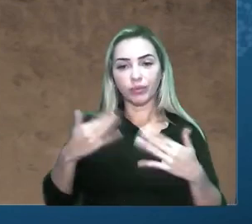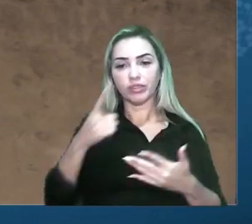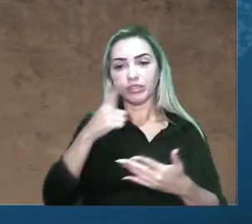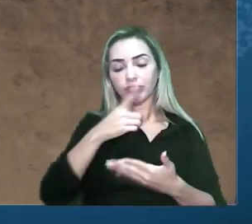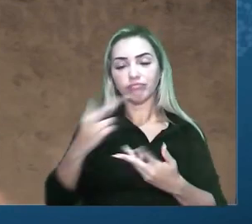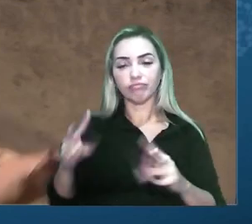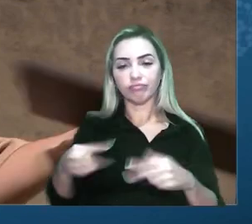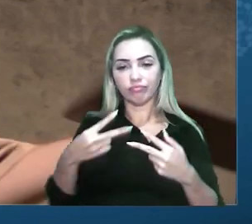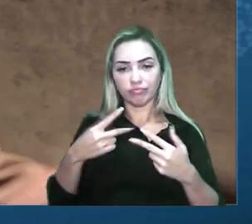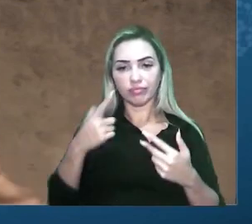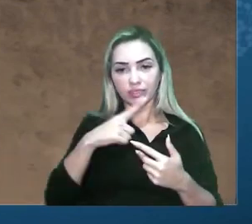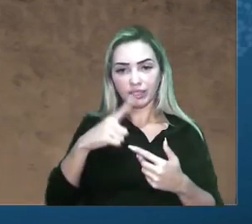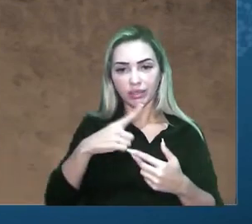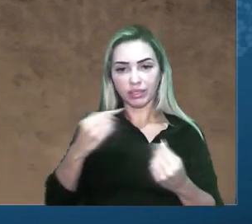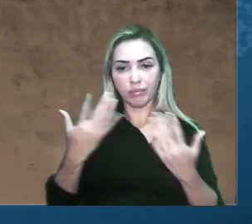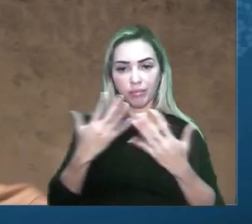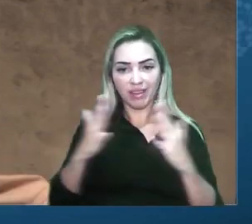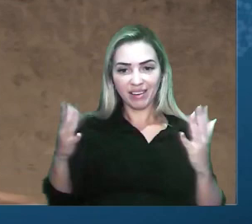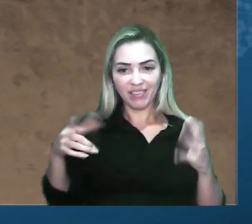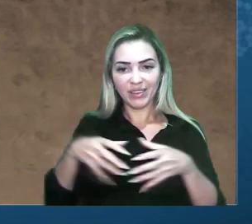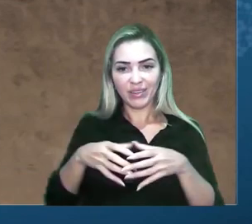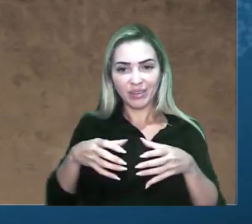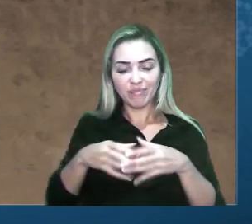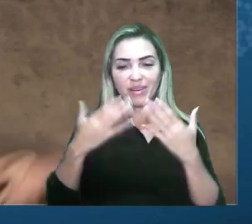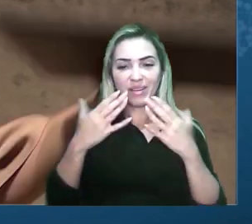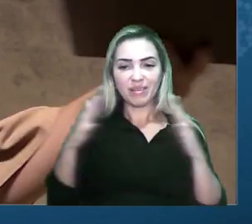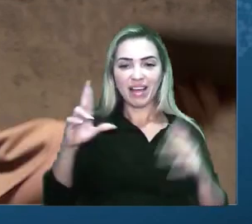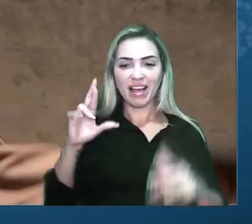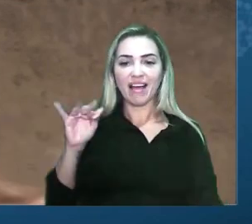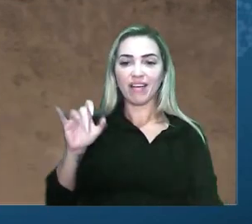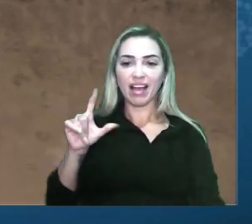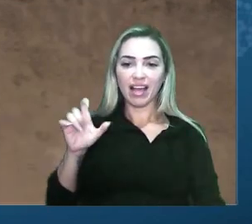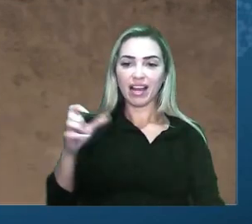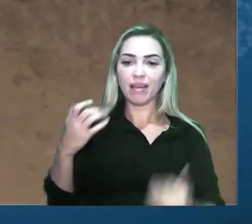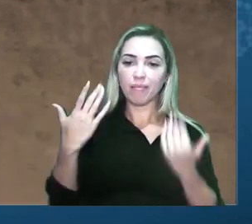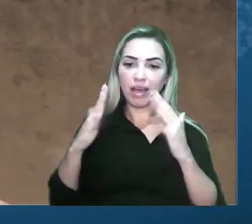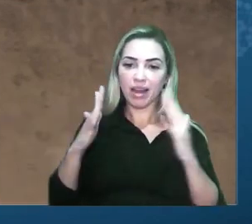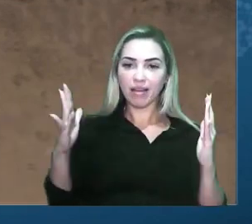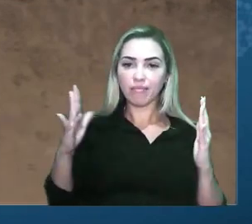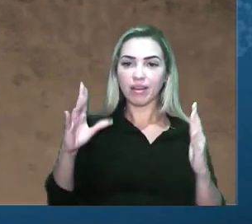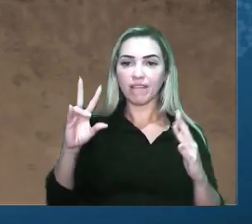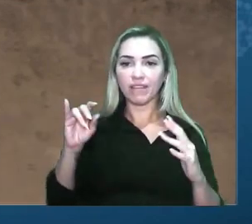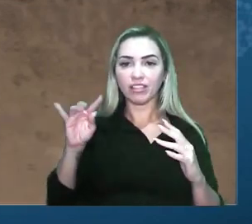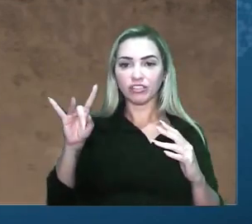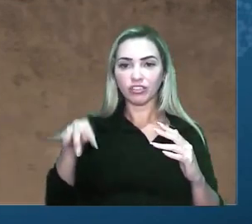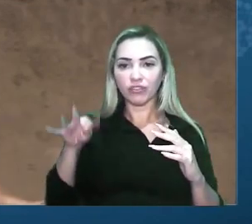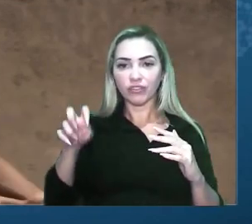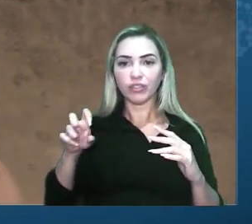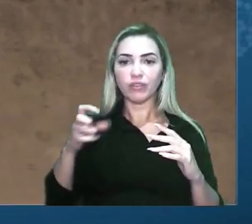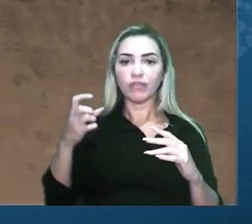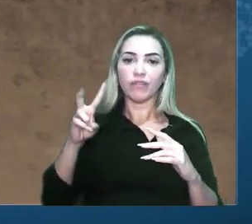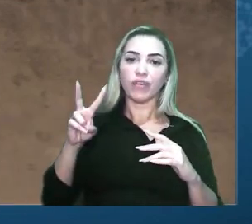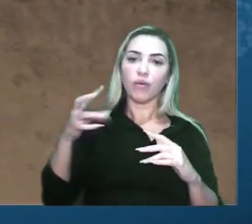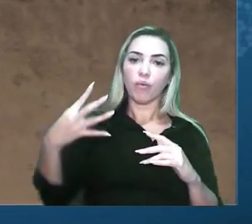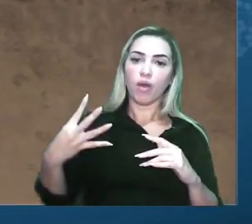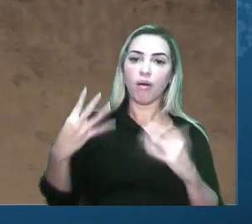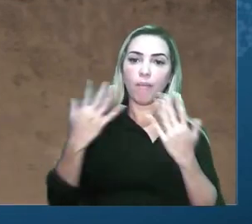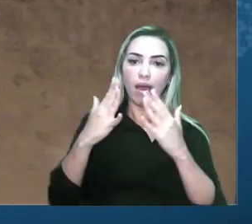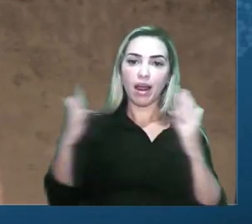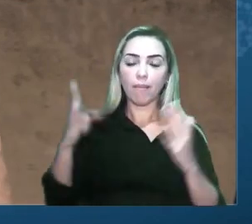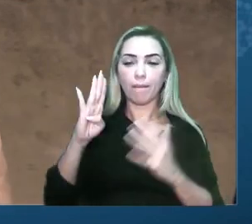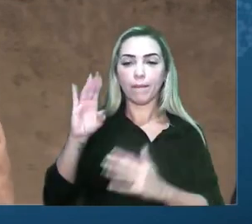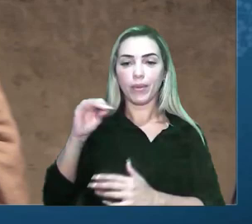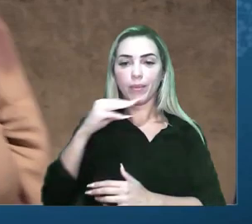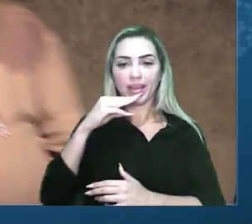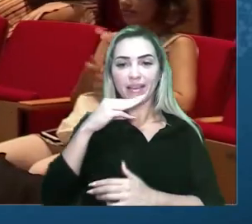reconhecimento. Então, parabéns para a equipe, parabéns para a Rafaele, parabéns para a VDINV, parabéns para a VQAL, parabéns para a Bill Manguinhos.